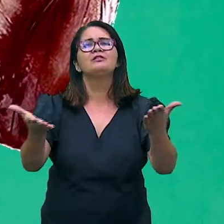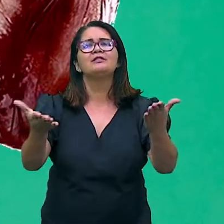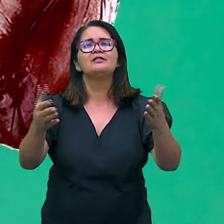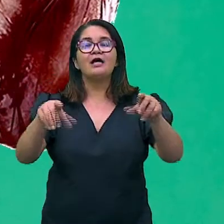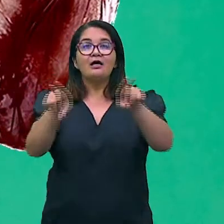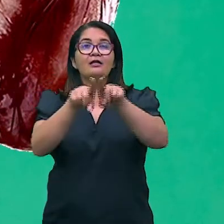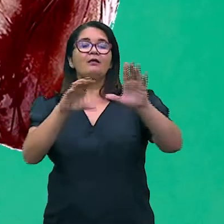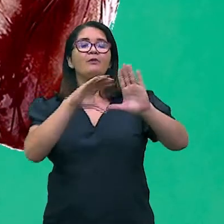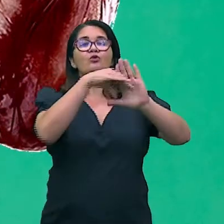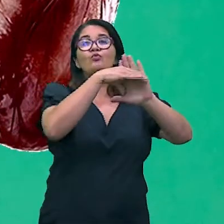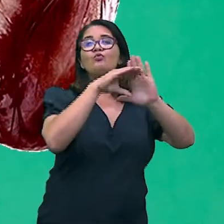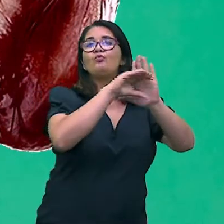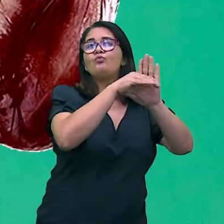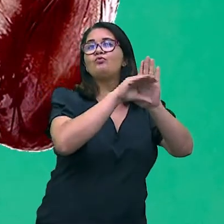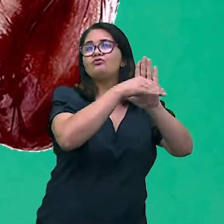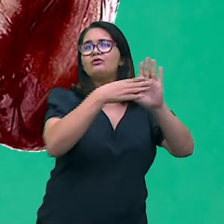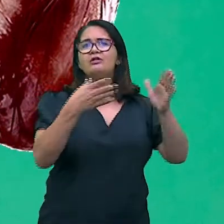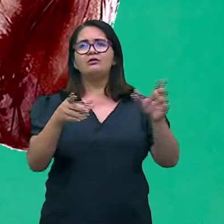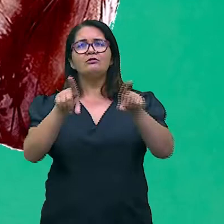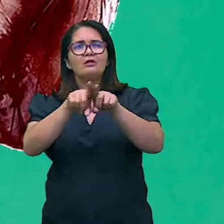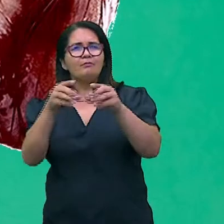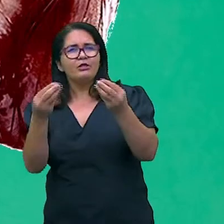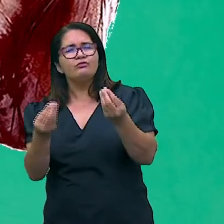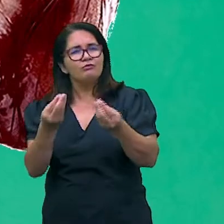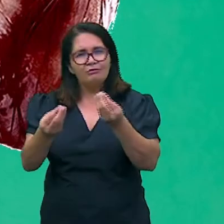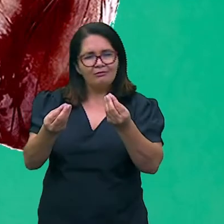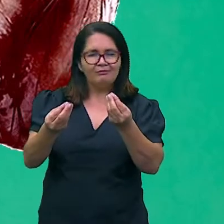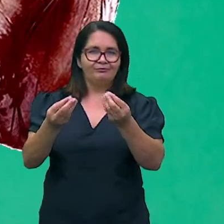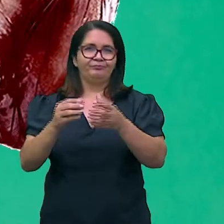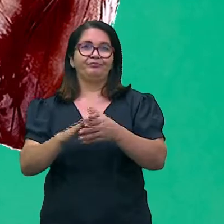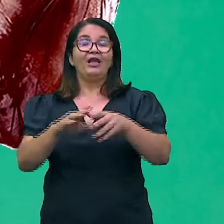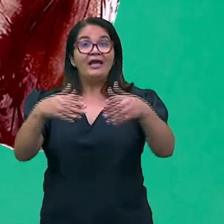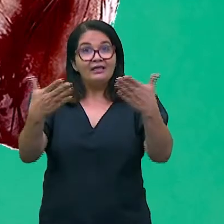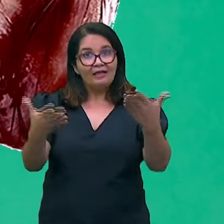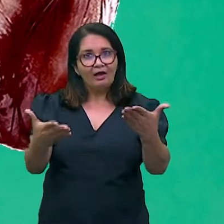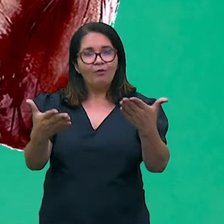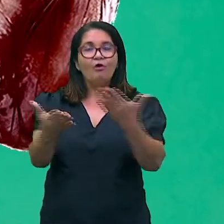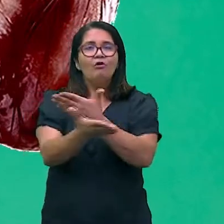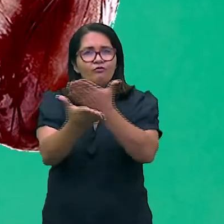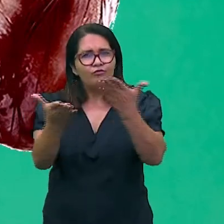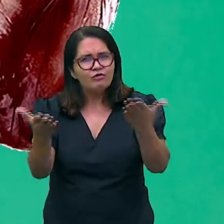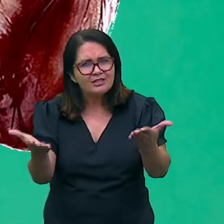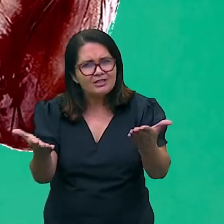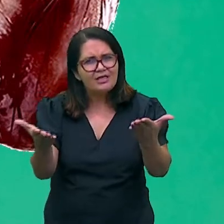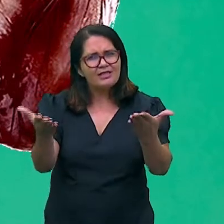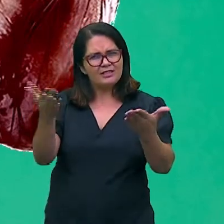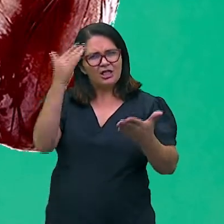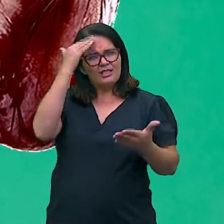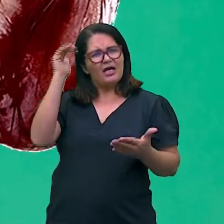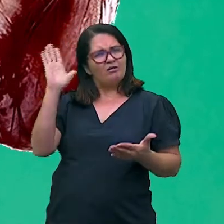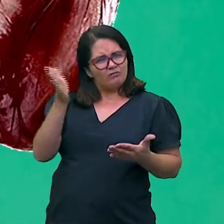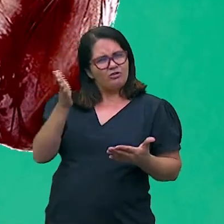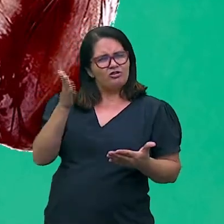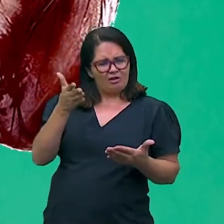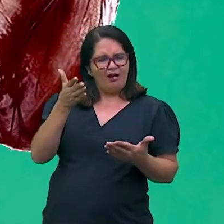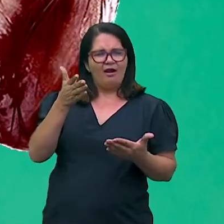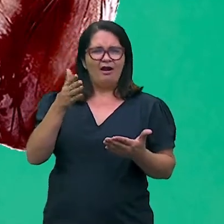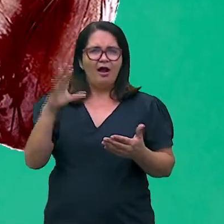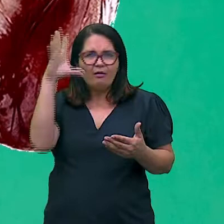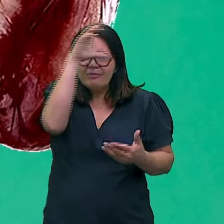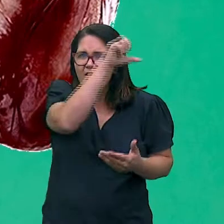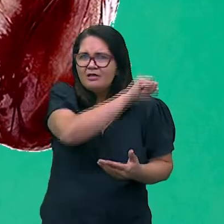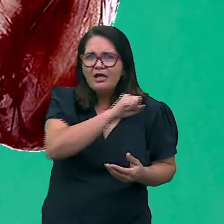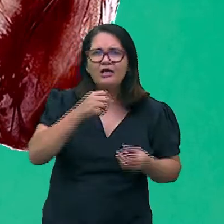de denotação e conotação. Certamente vocês já ouviram falar a respeito